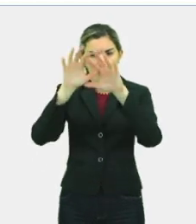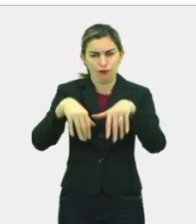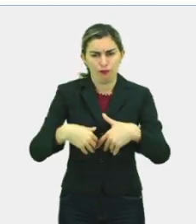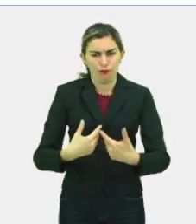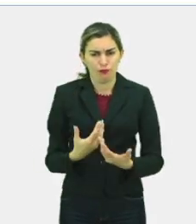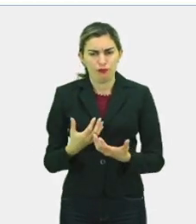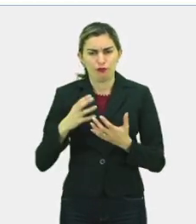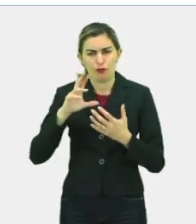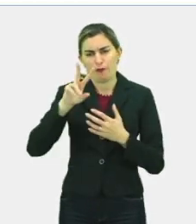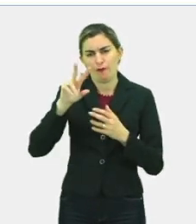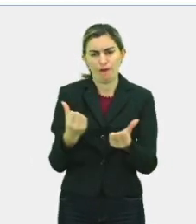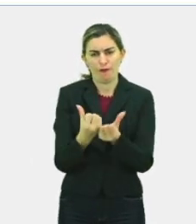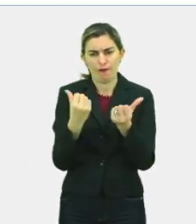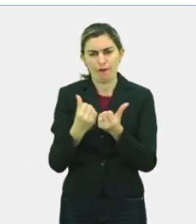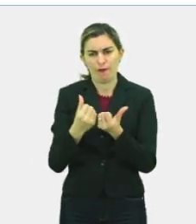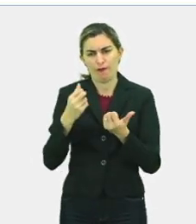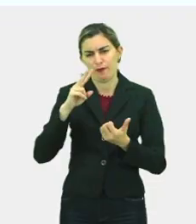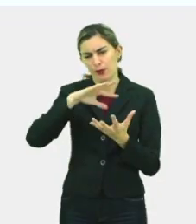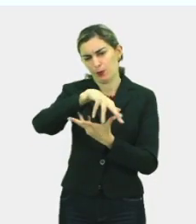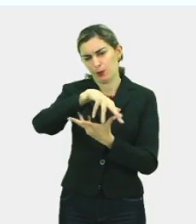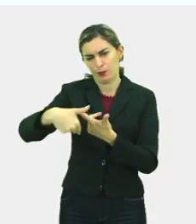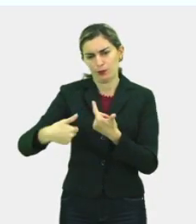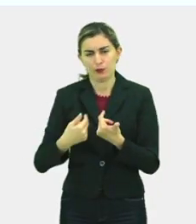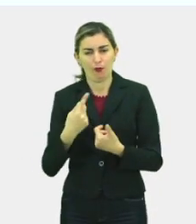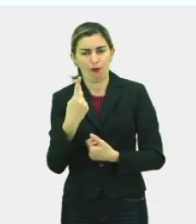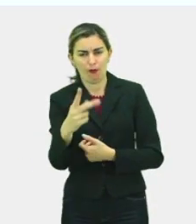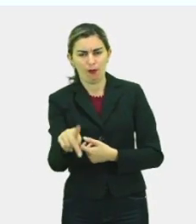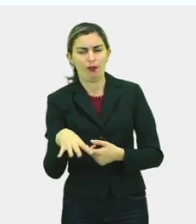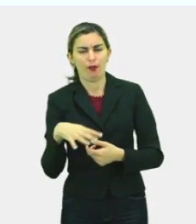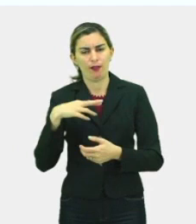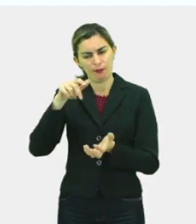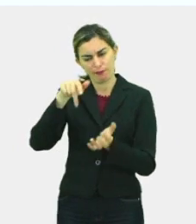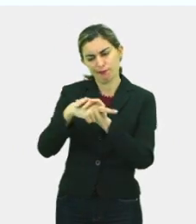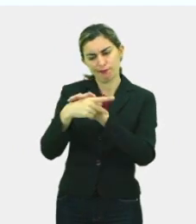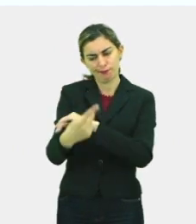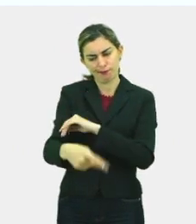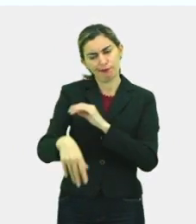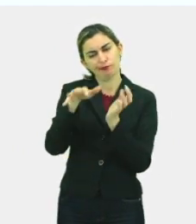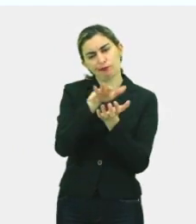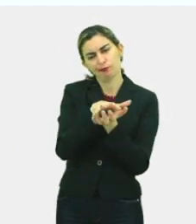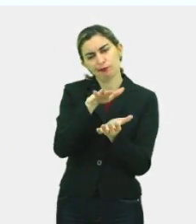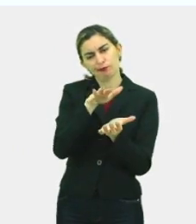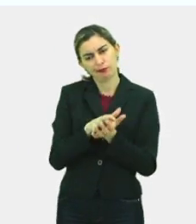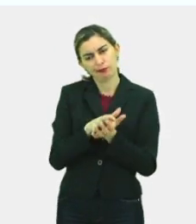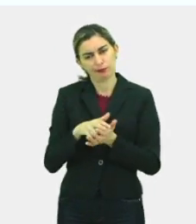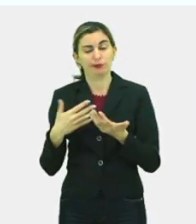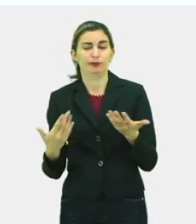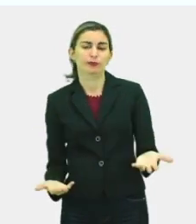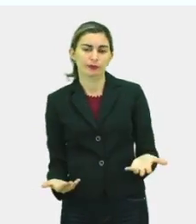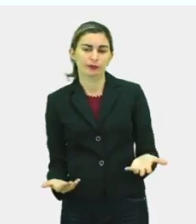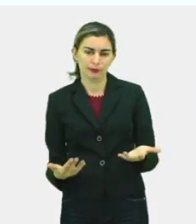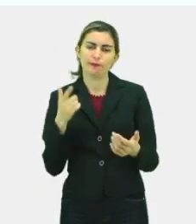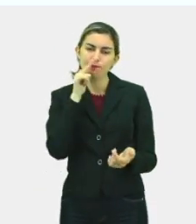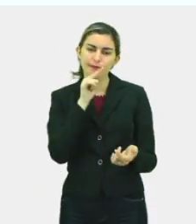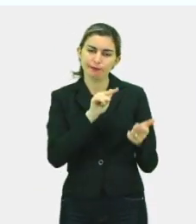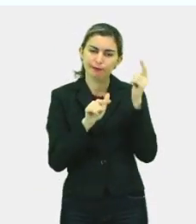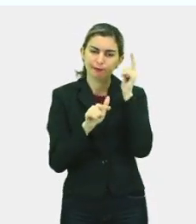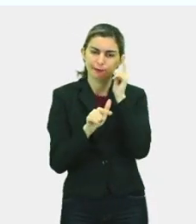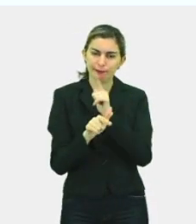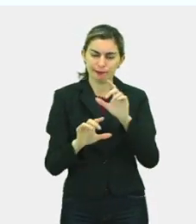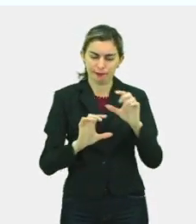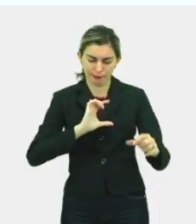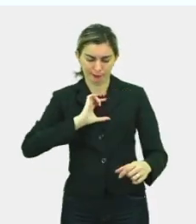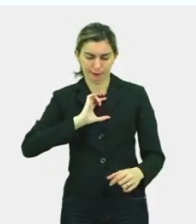de voleibol mundial, tá? Então, Jaqueline, ela é recifense, pernambucana, e aí ela